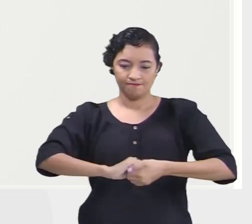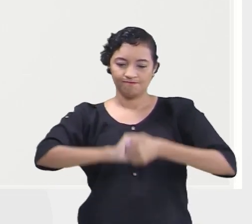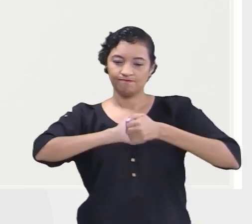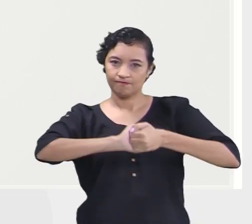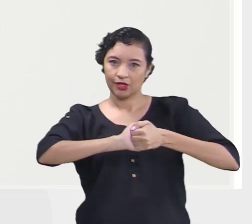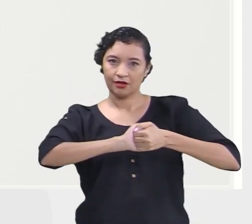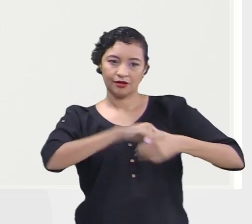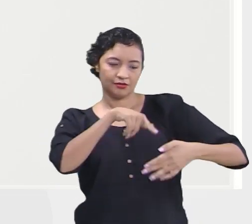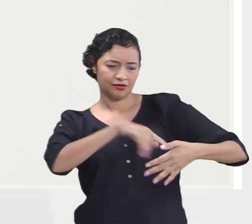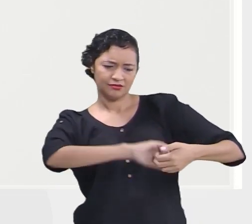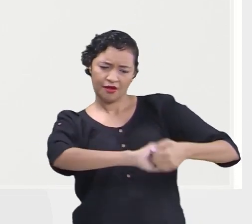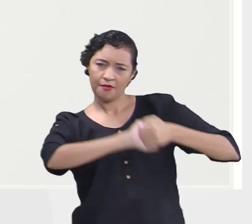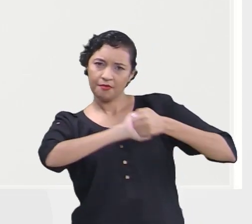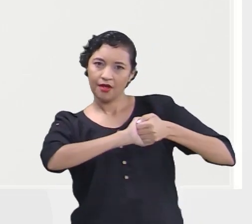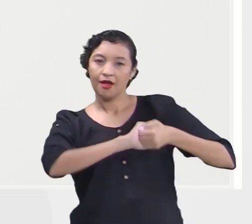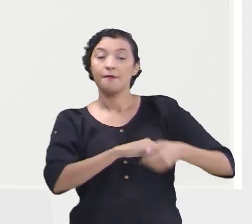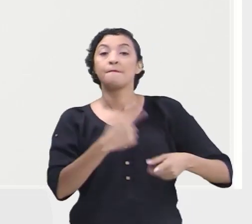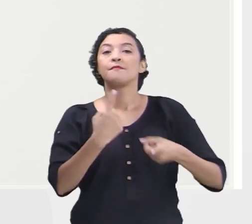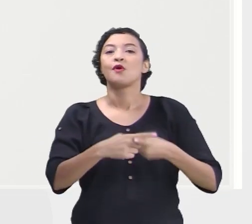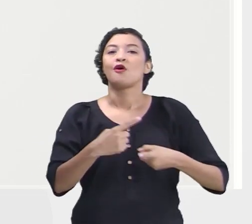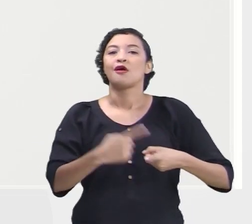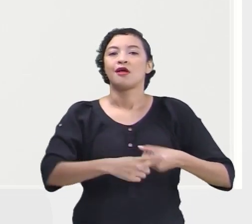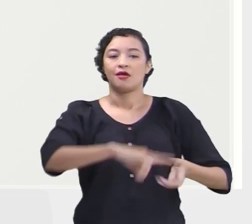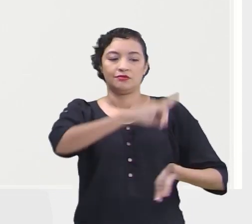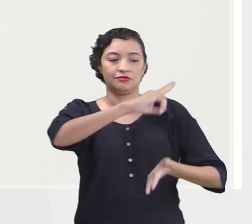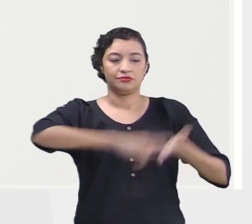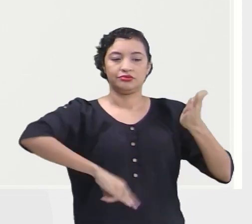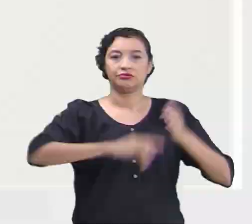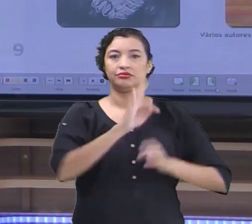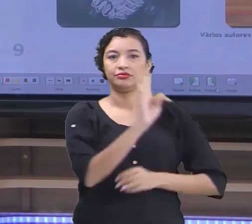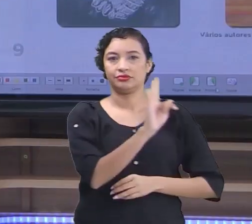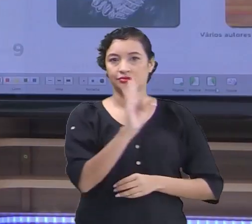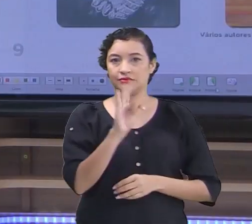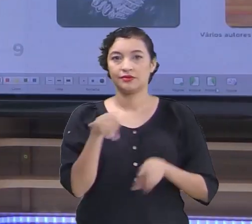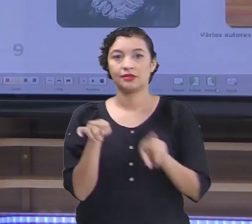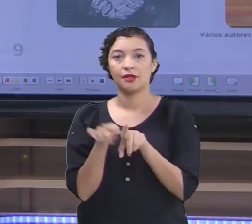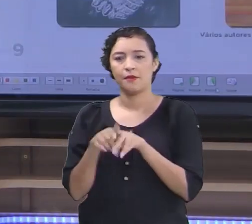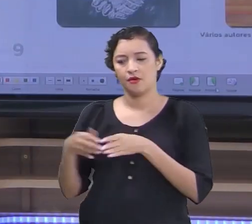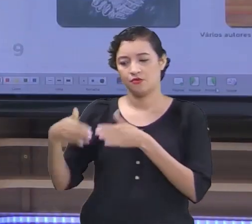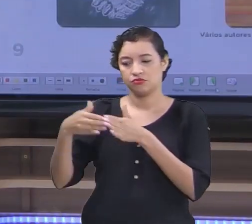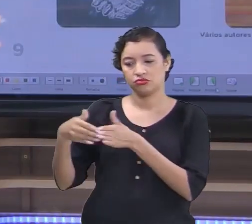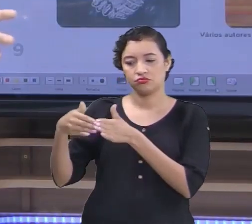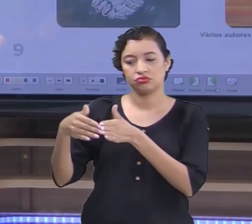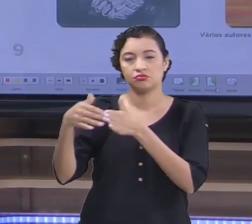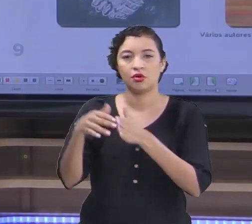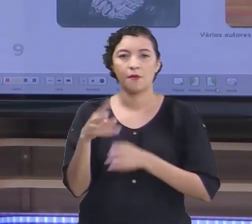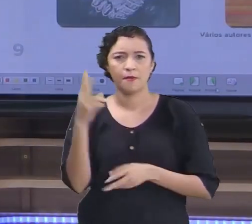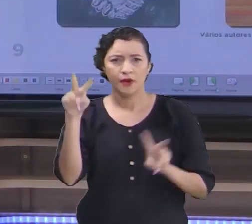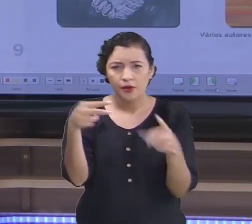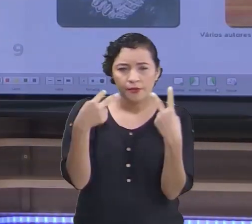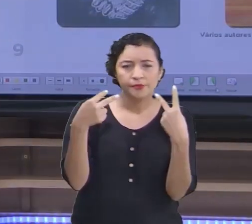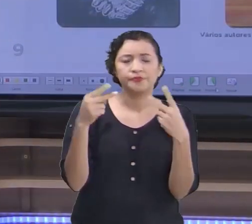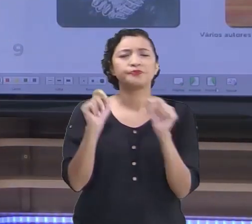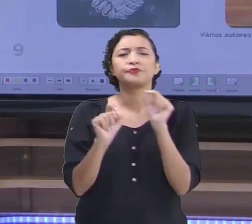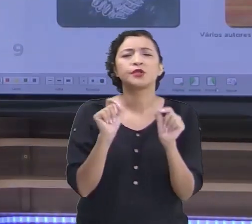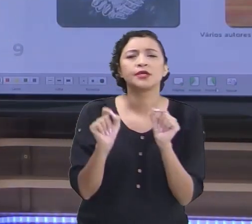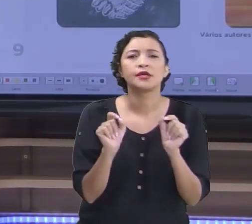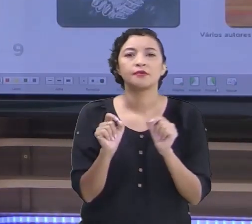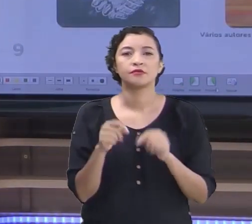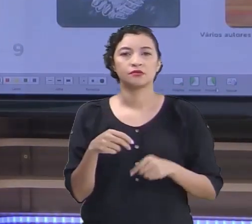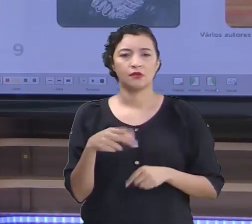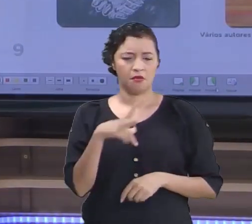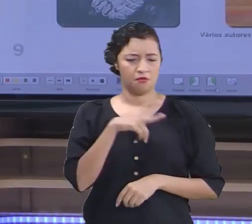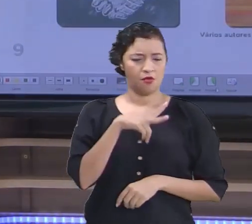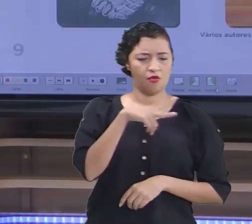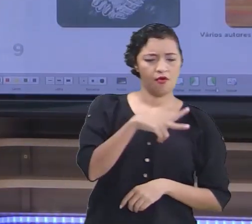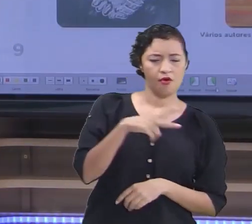caravela representando a navegação marítima. Agora, olha para mim. Portugal e Espanha tinham acabado de assinar